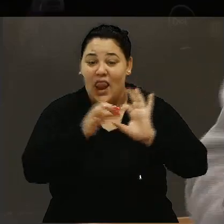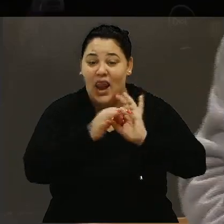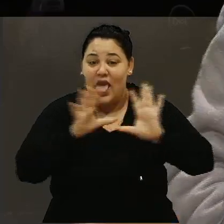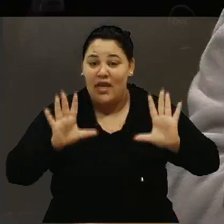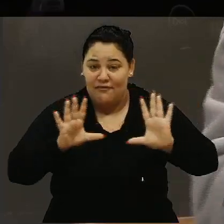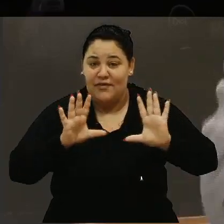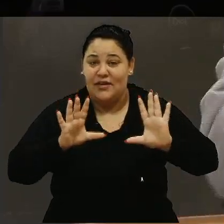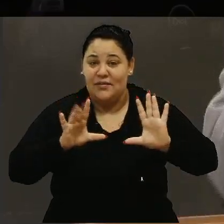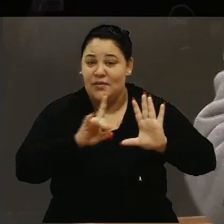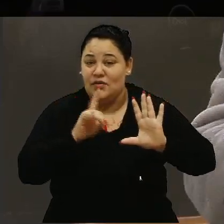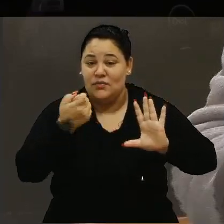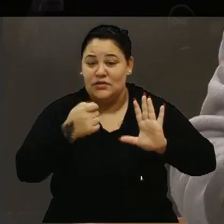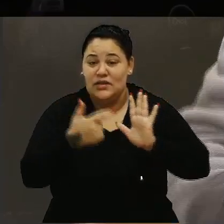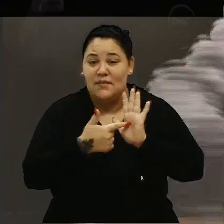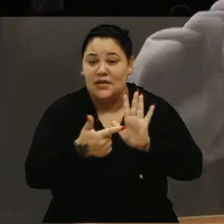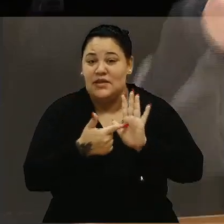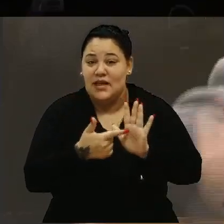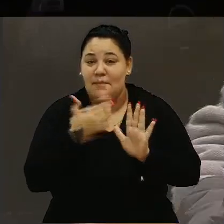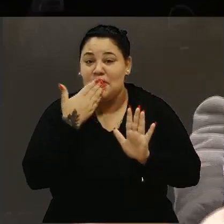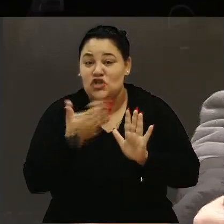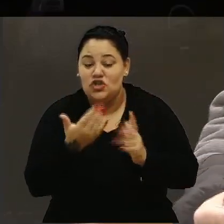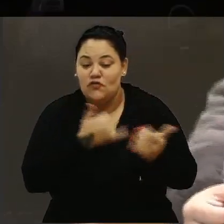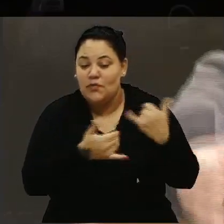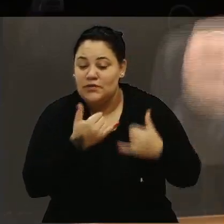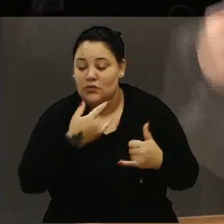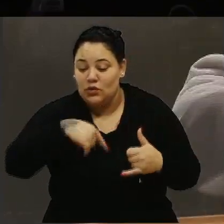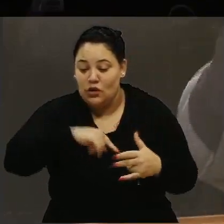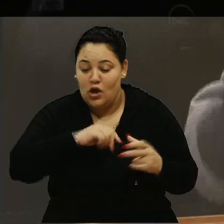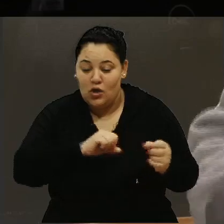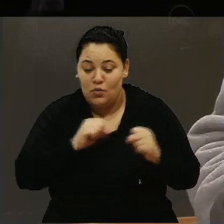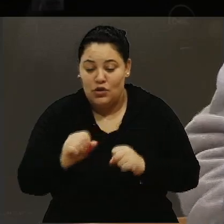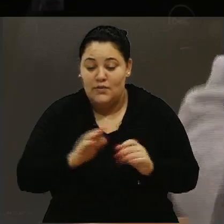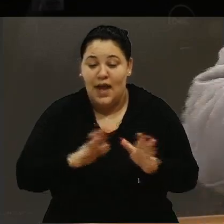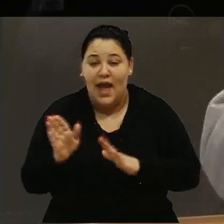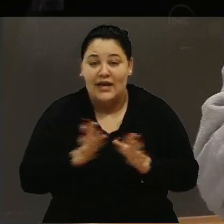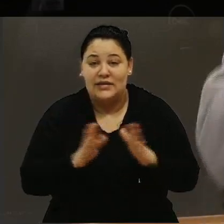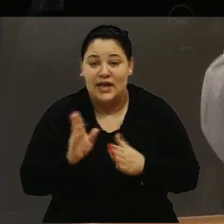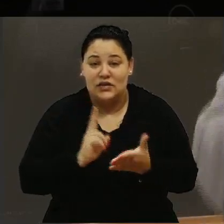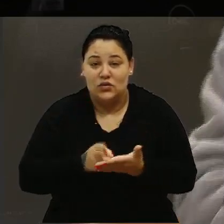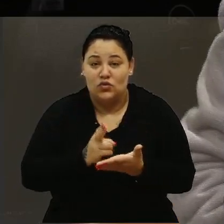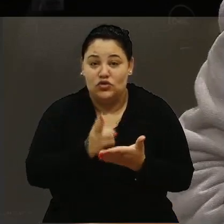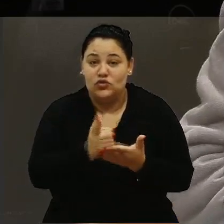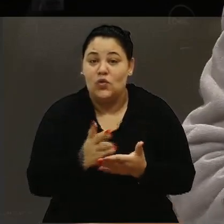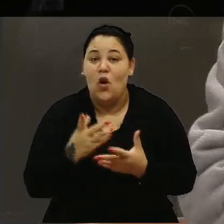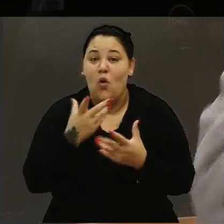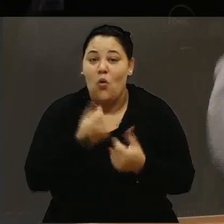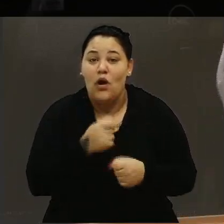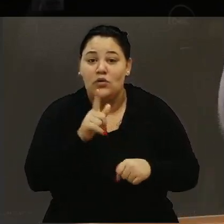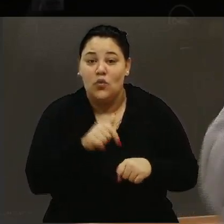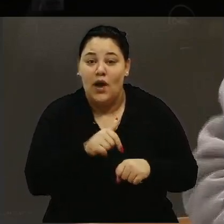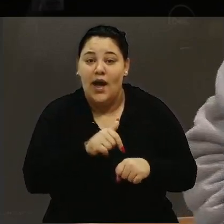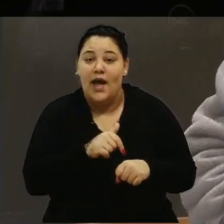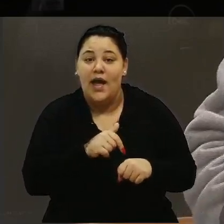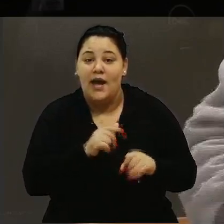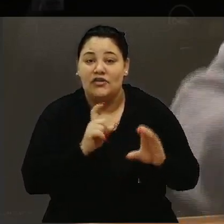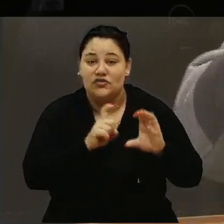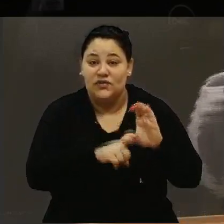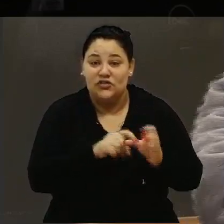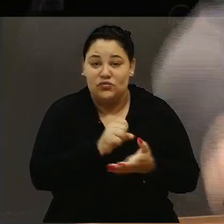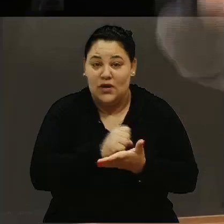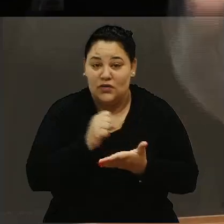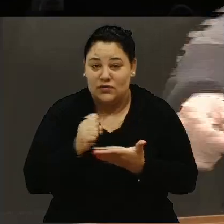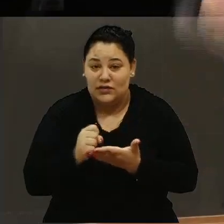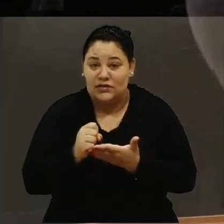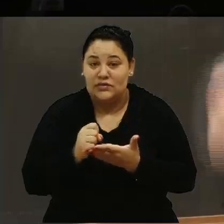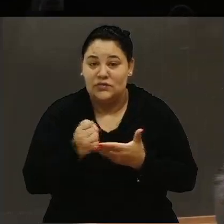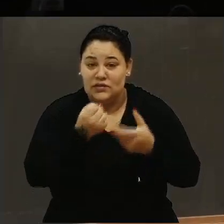3 meses nessa casa e para que nós possamos ter acesso efetivo a quanto é o débito de uma contratação que